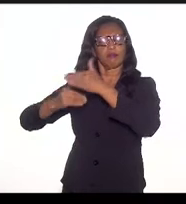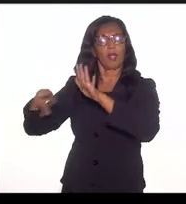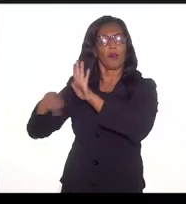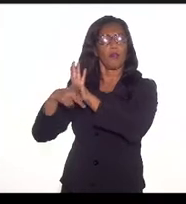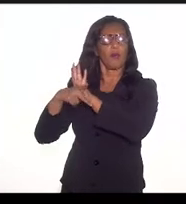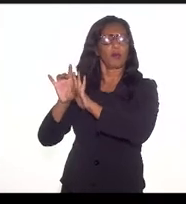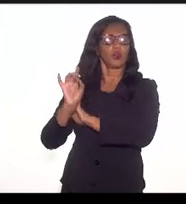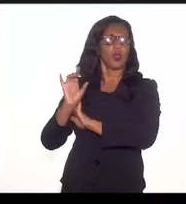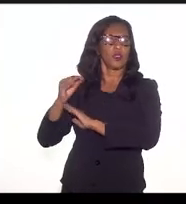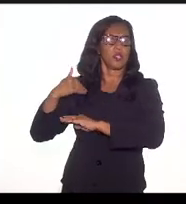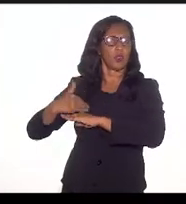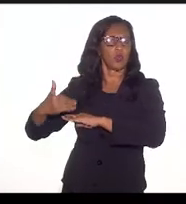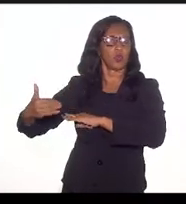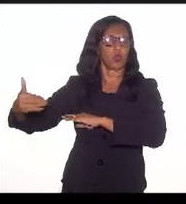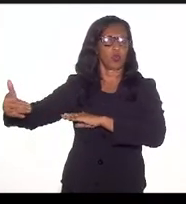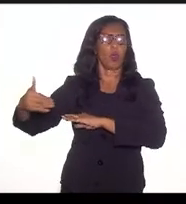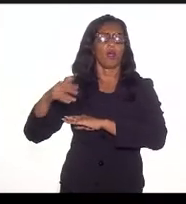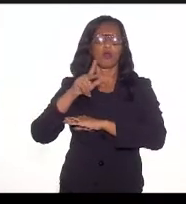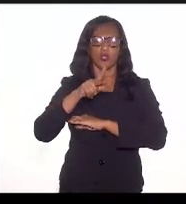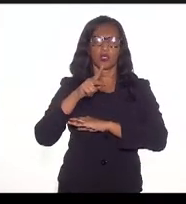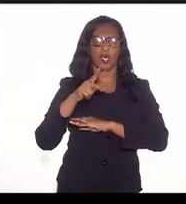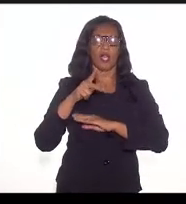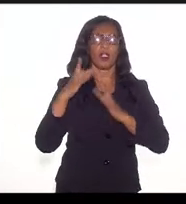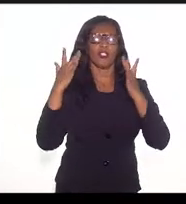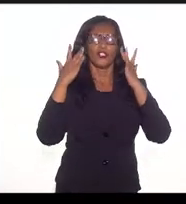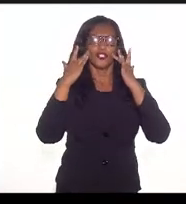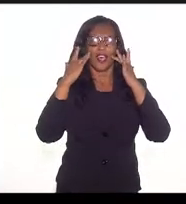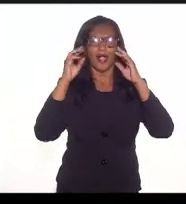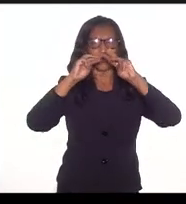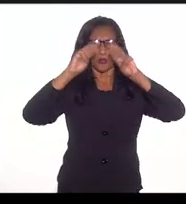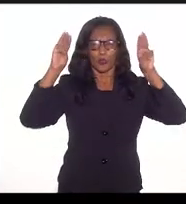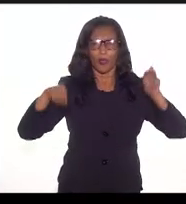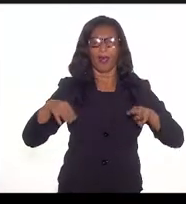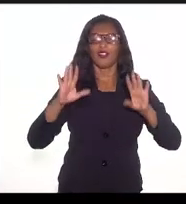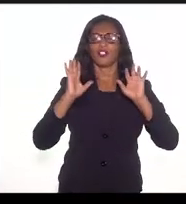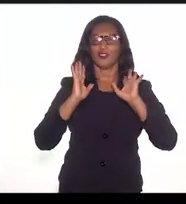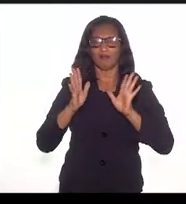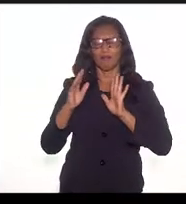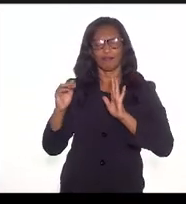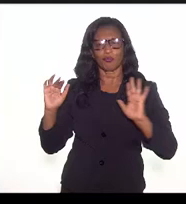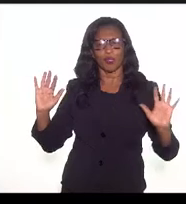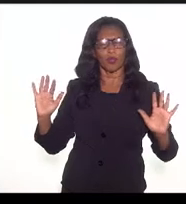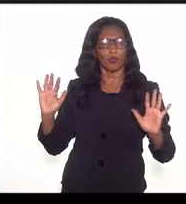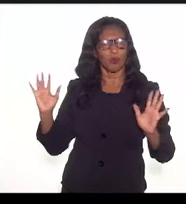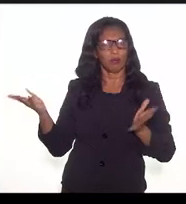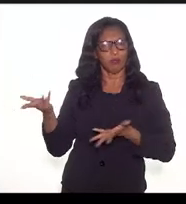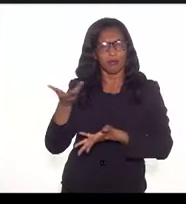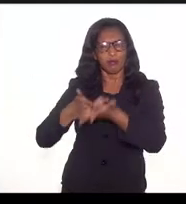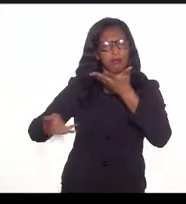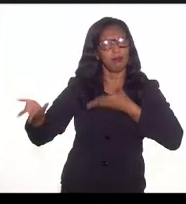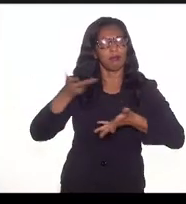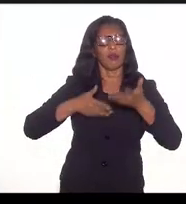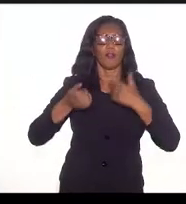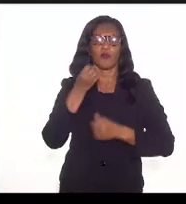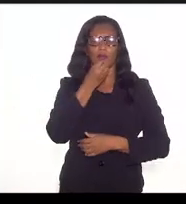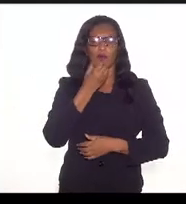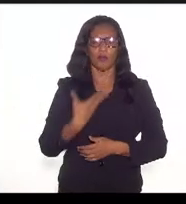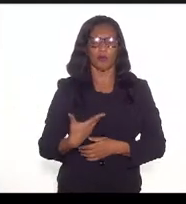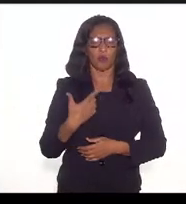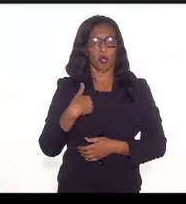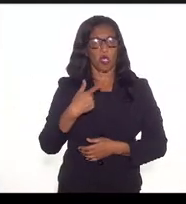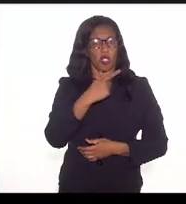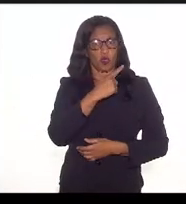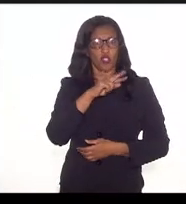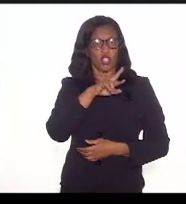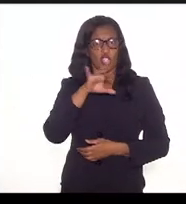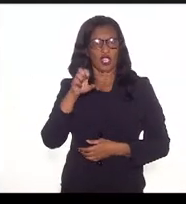sucesso. A gente chegou a lotar o Teatro Municipal para essa premiação, com vários depoimentos, foi um evento muito, muito legal. Na época eu era gerente da área